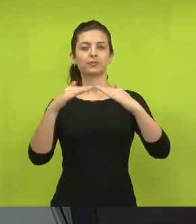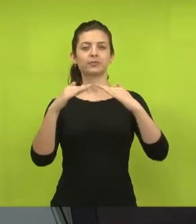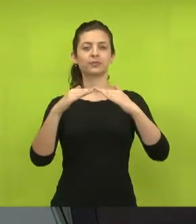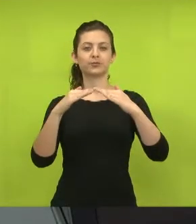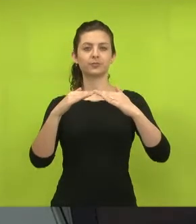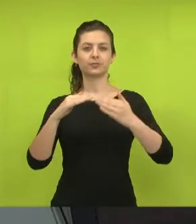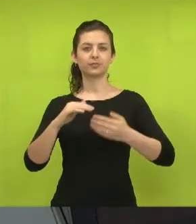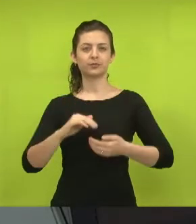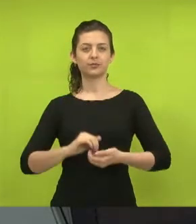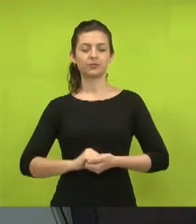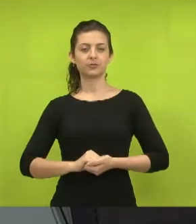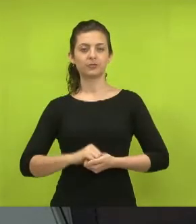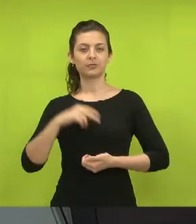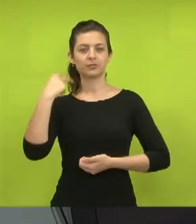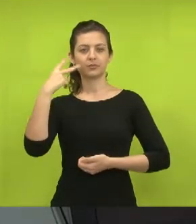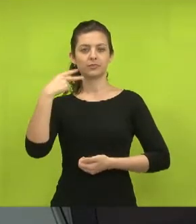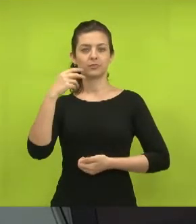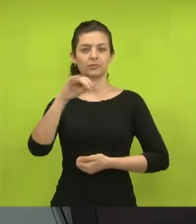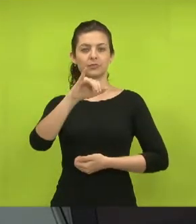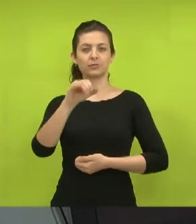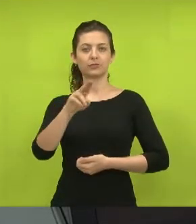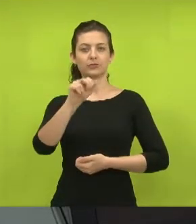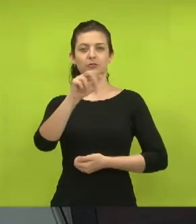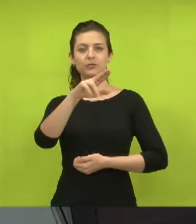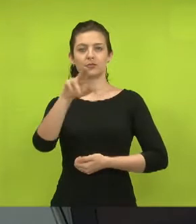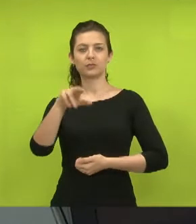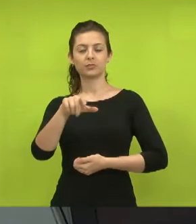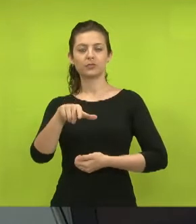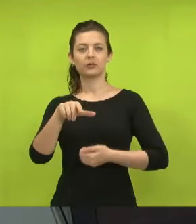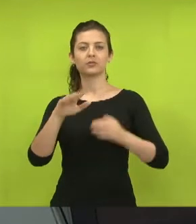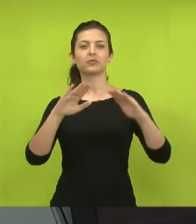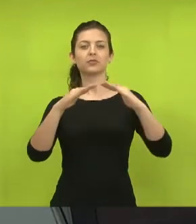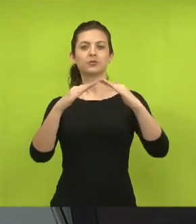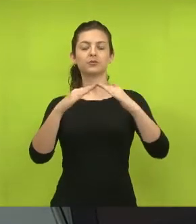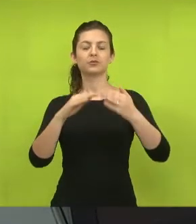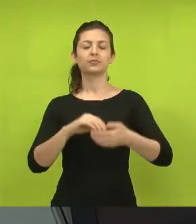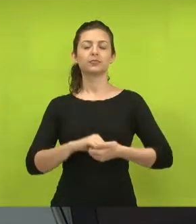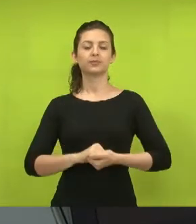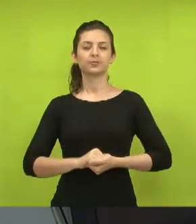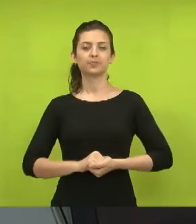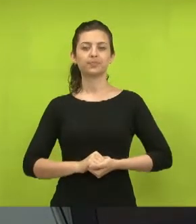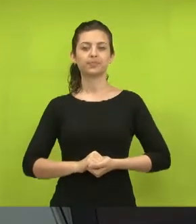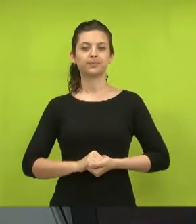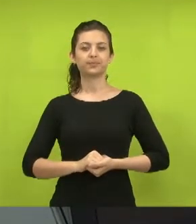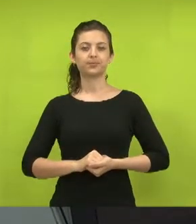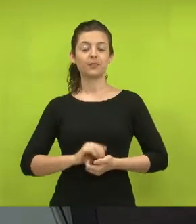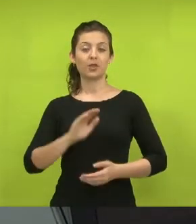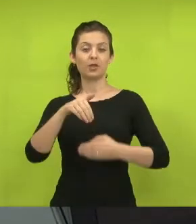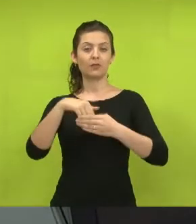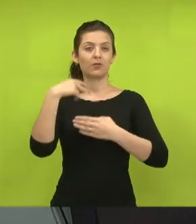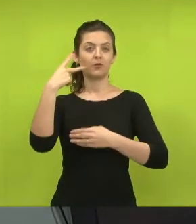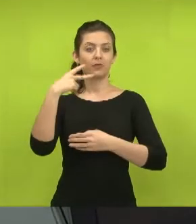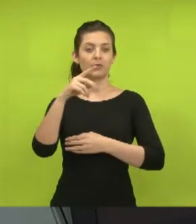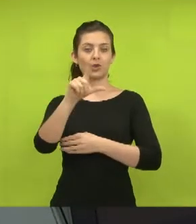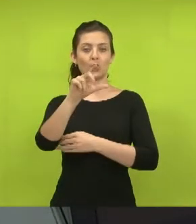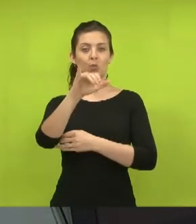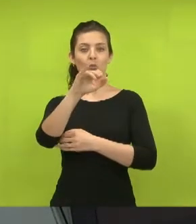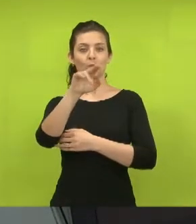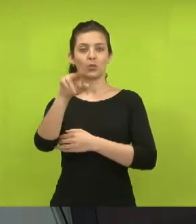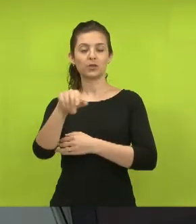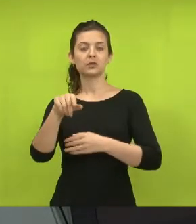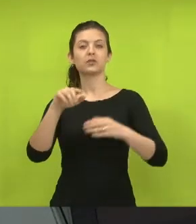Favorável. Como vota o vereador Juarez Araújo? Favorável. Como vota o vereador Luiz